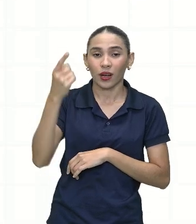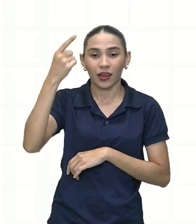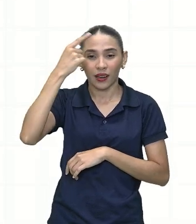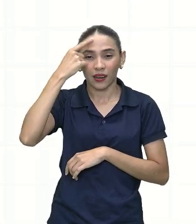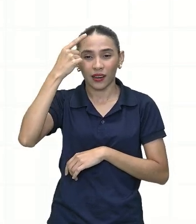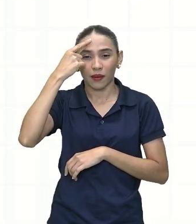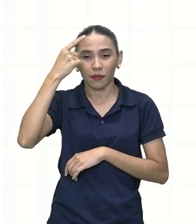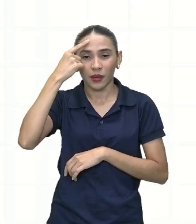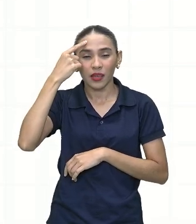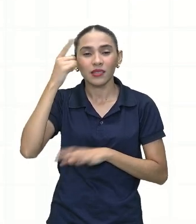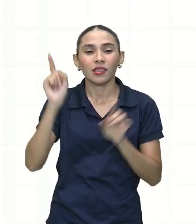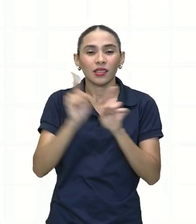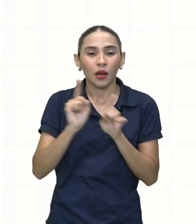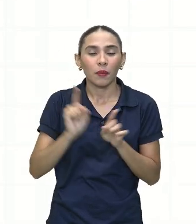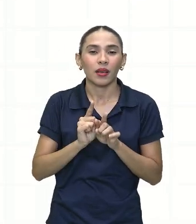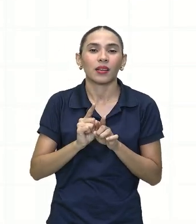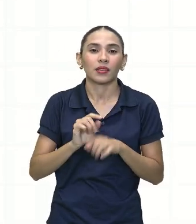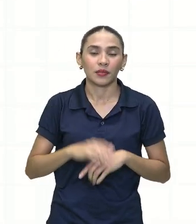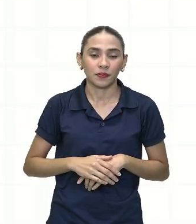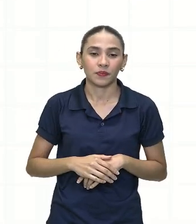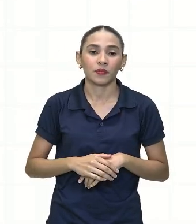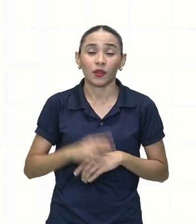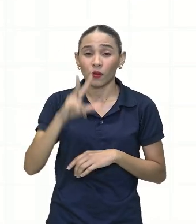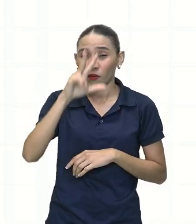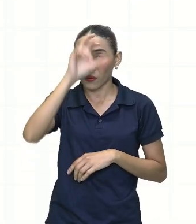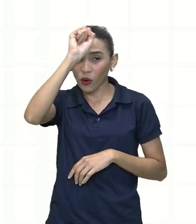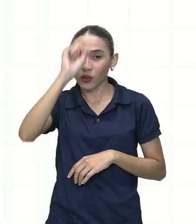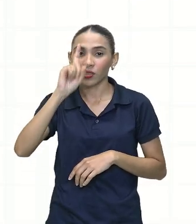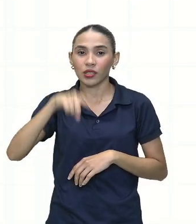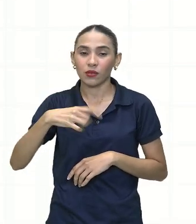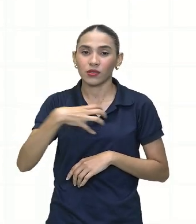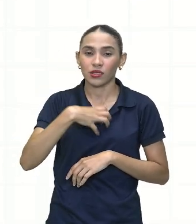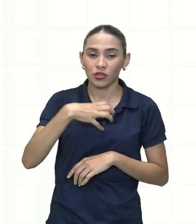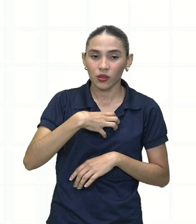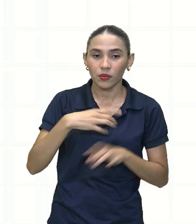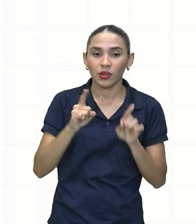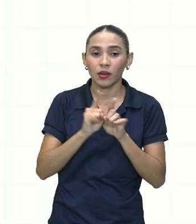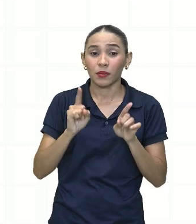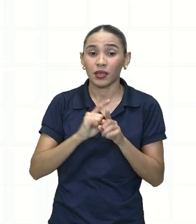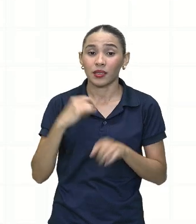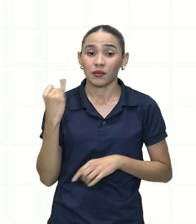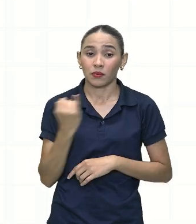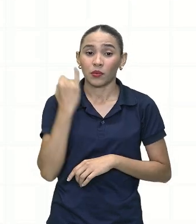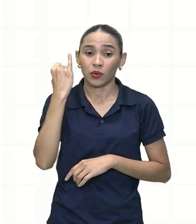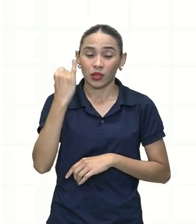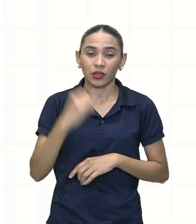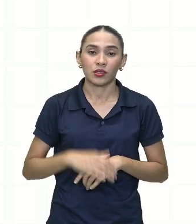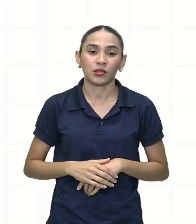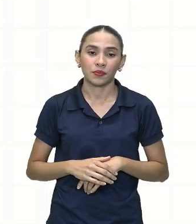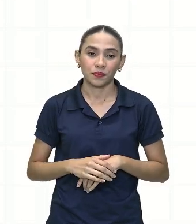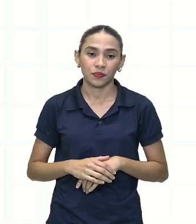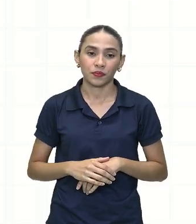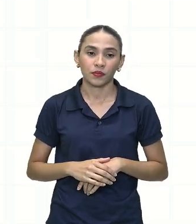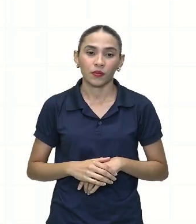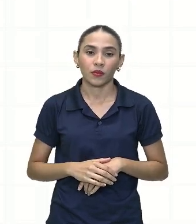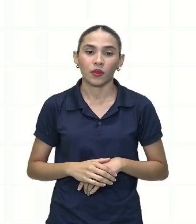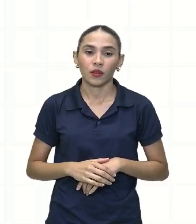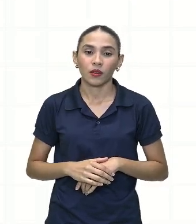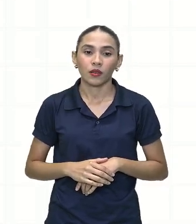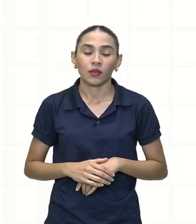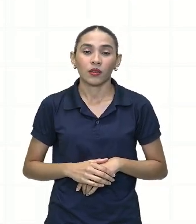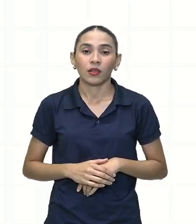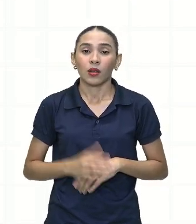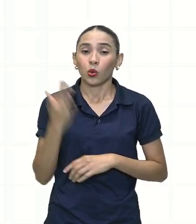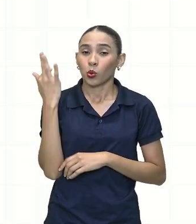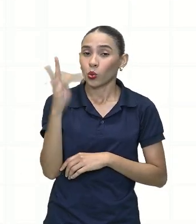também é uma marca, um sintoma importante da malária. Dores